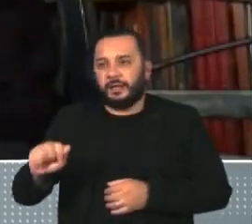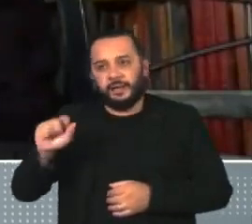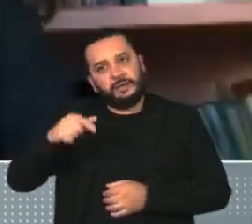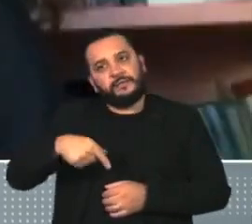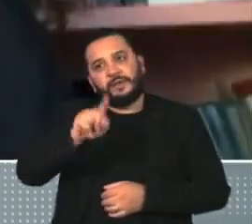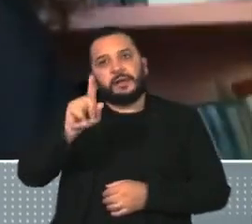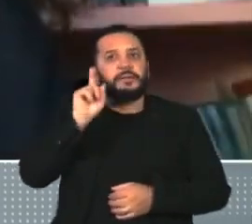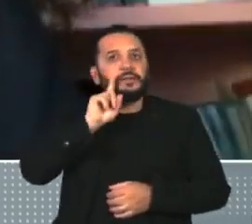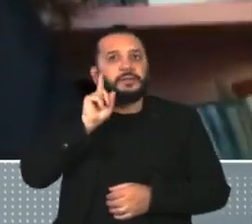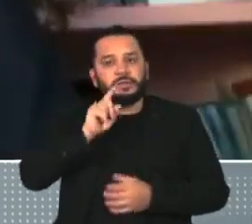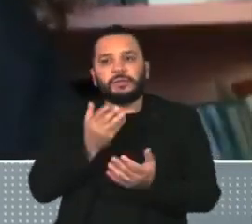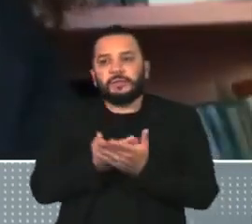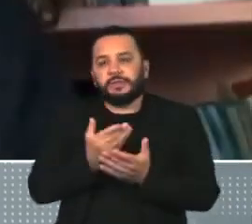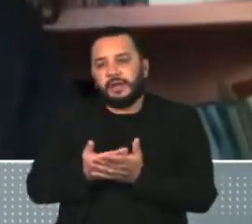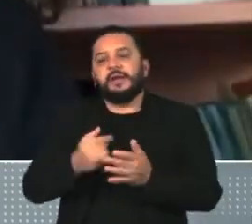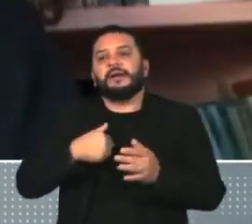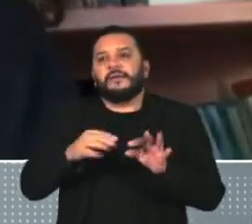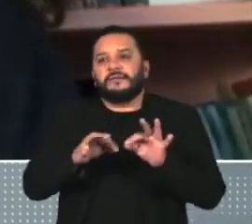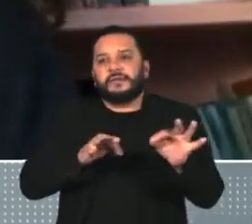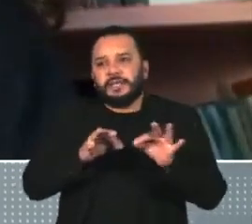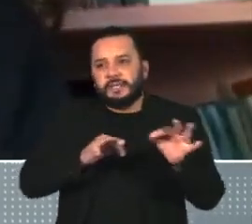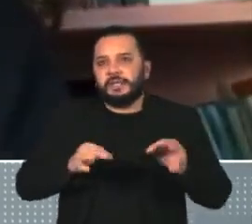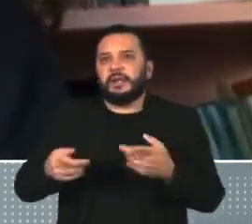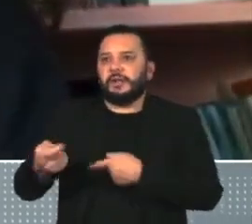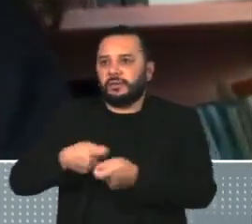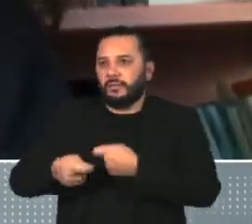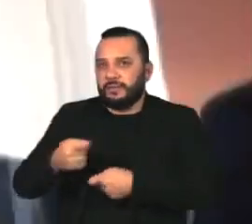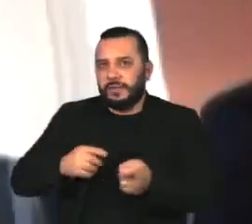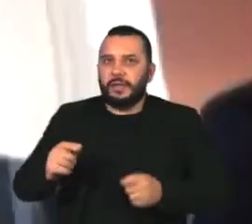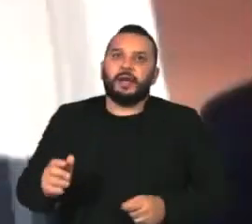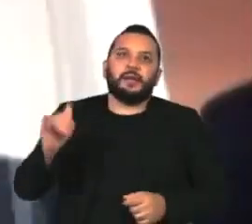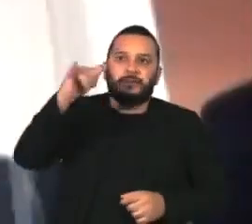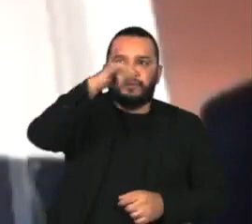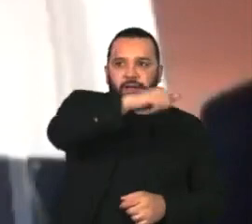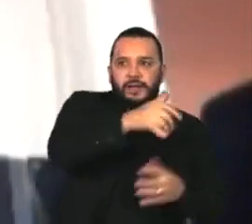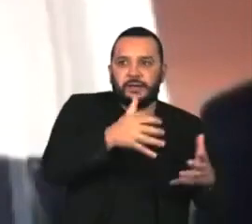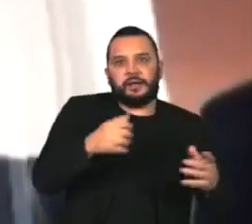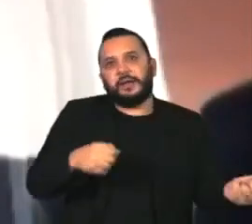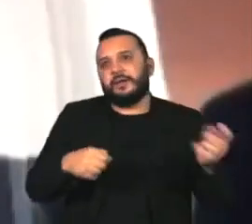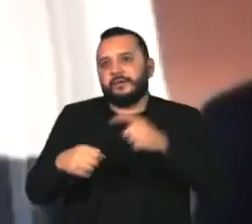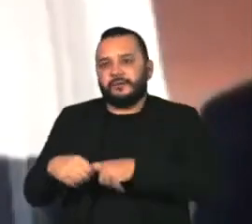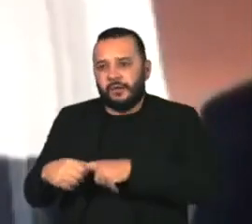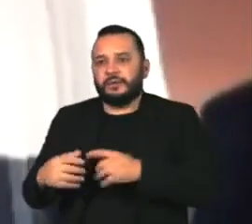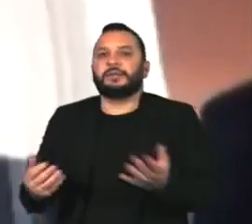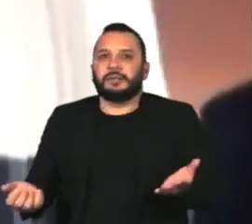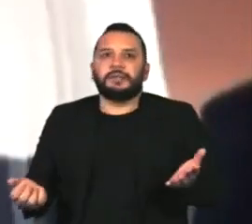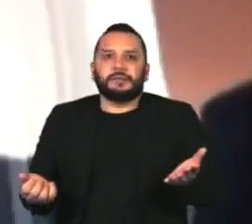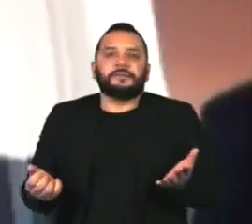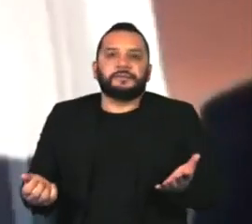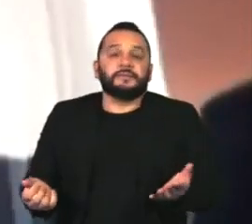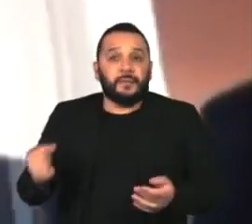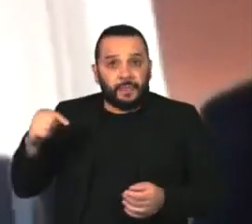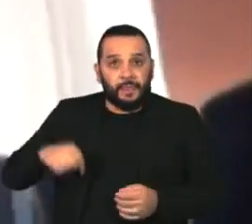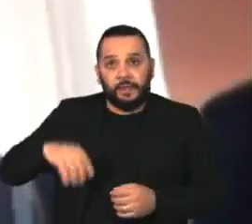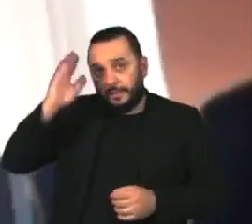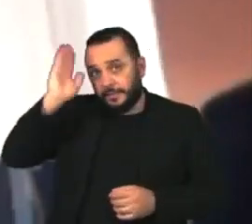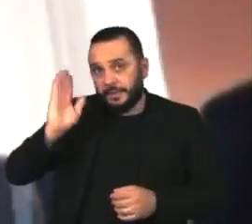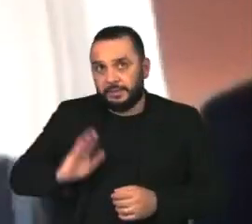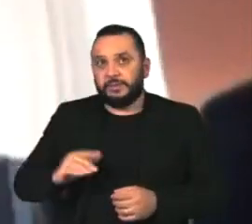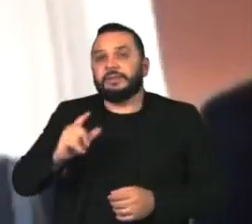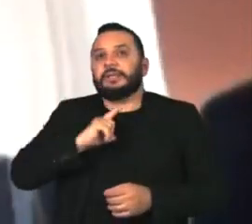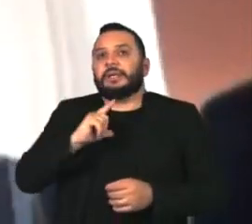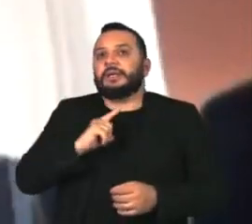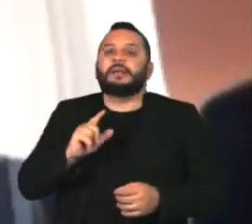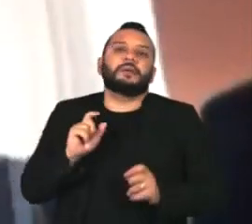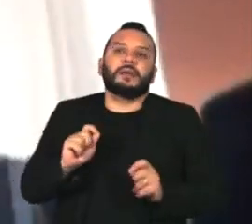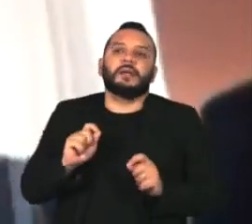e Economia. Ela vai, mas já tem planos para voltar. Eu quero seguir carreira acadêmica em Física. E aqui no Brasil a gente tem um grande problema